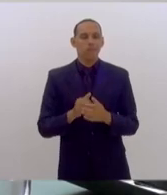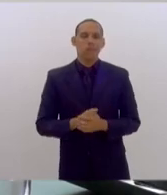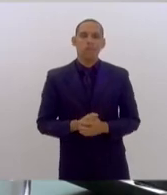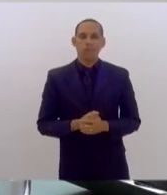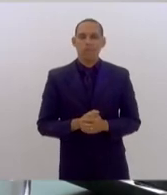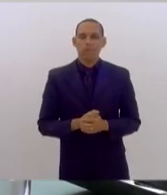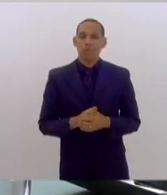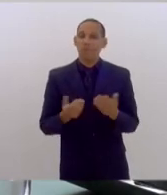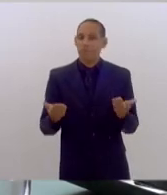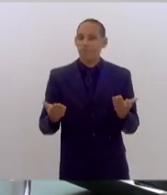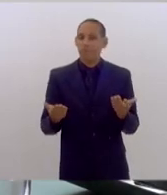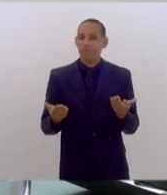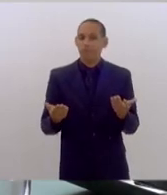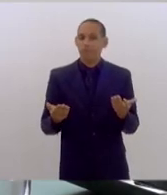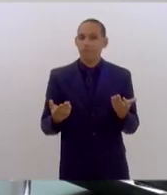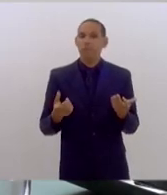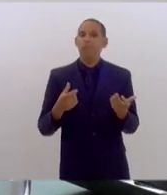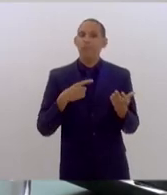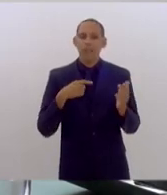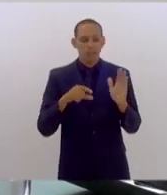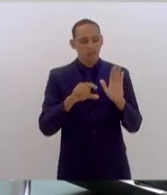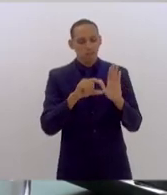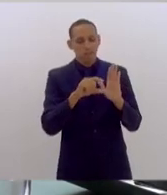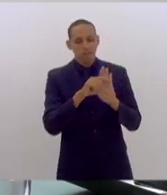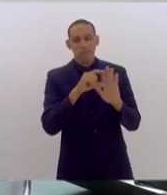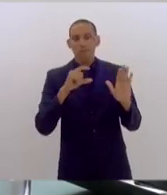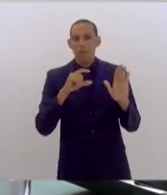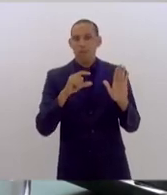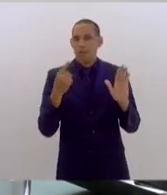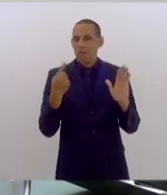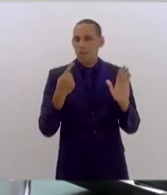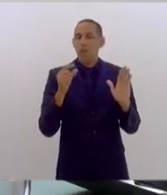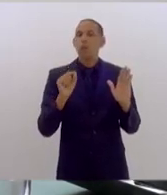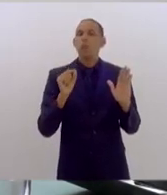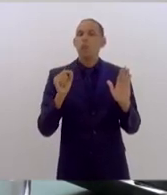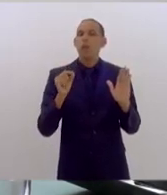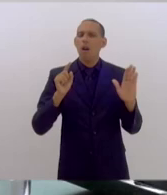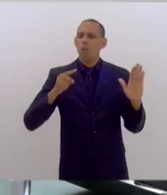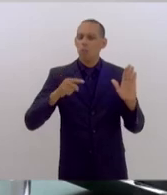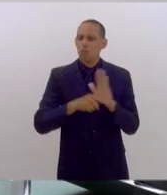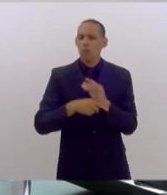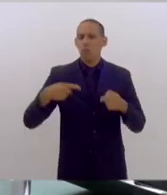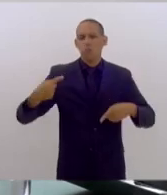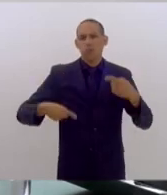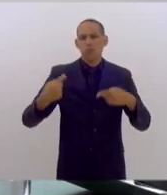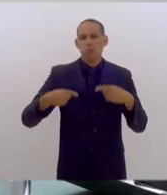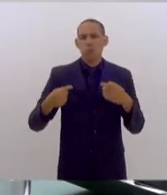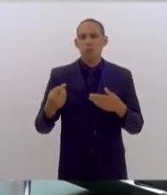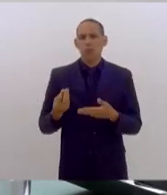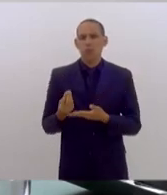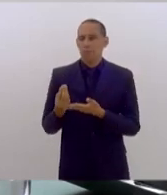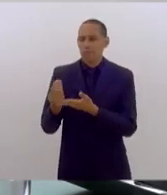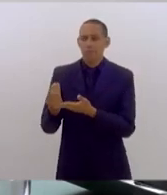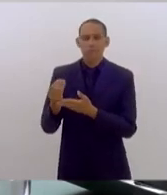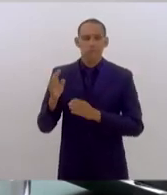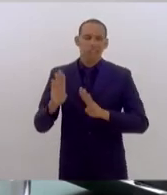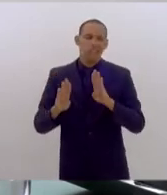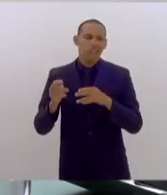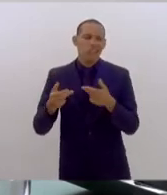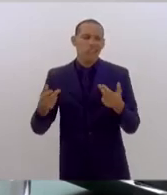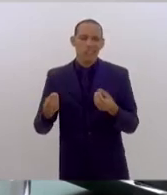então é tem uma primeira sessão em que a gente já profunda discussão sobre o processo de concessão não